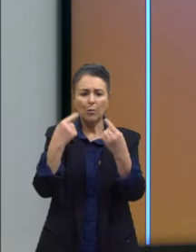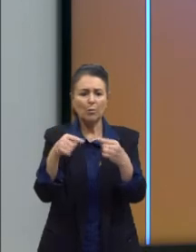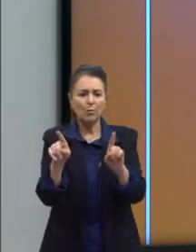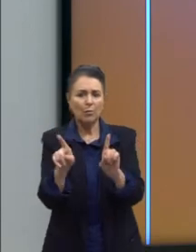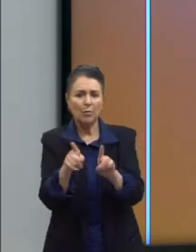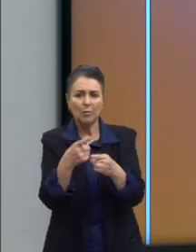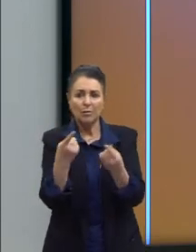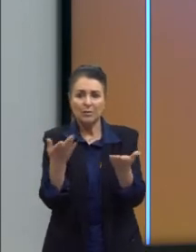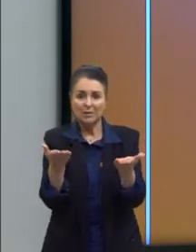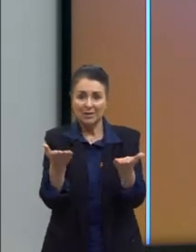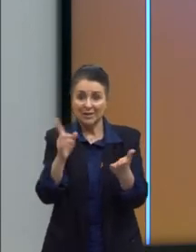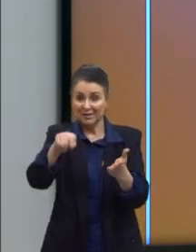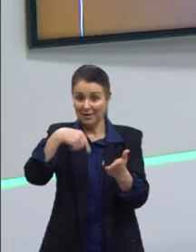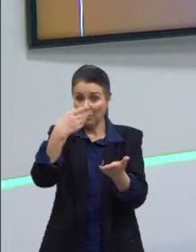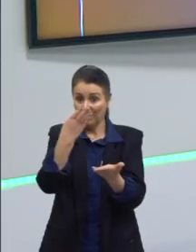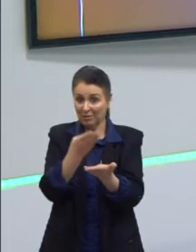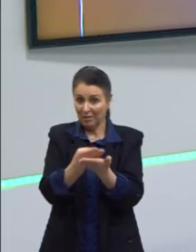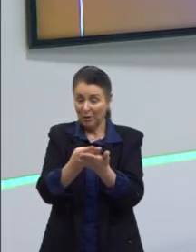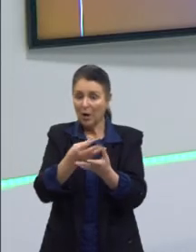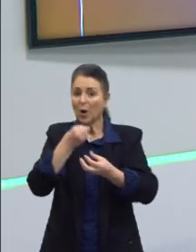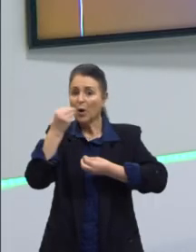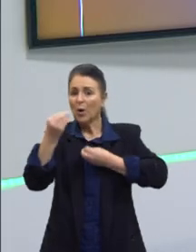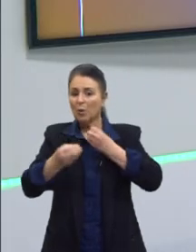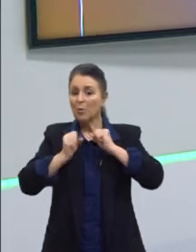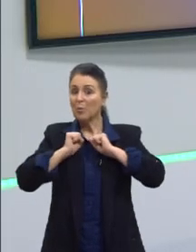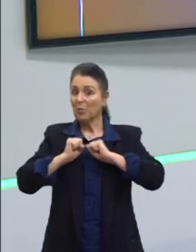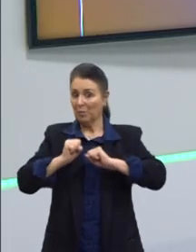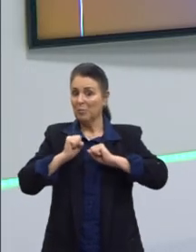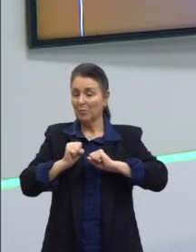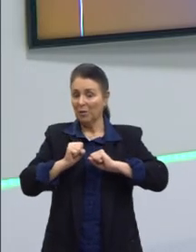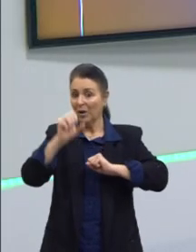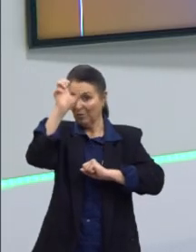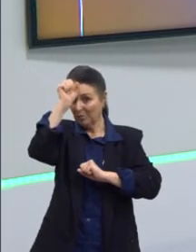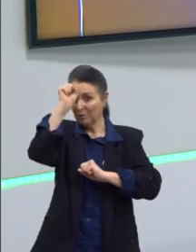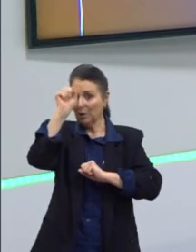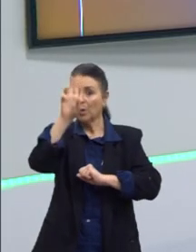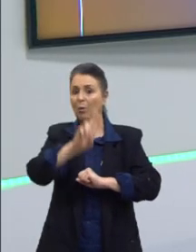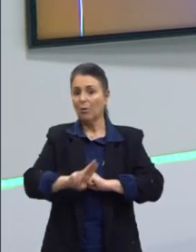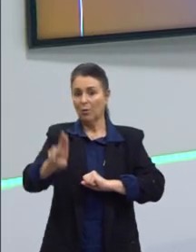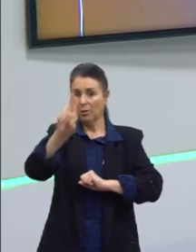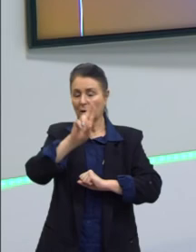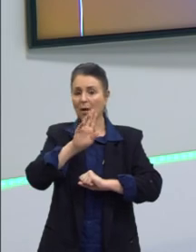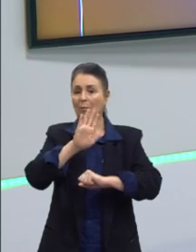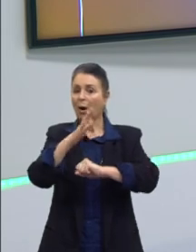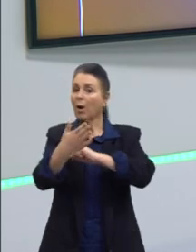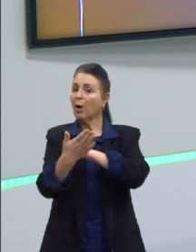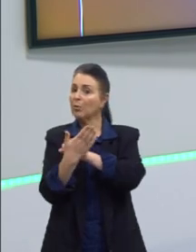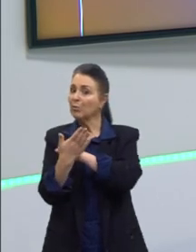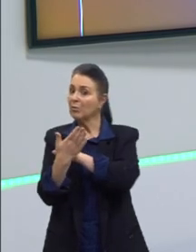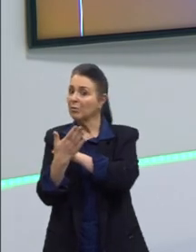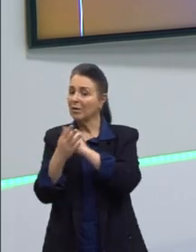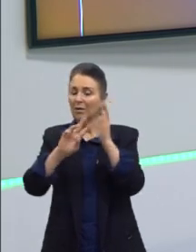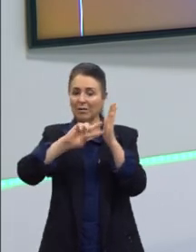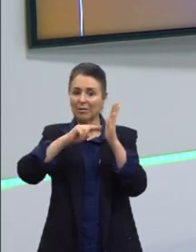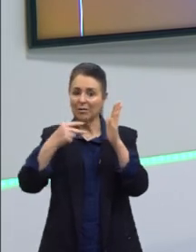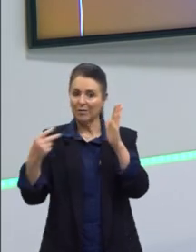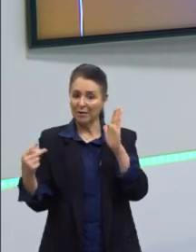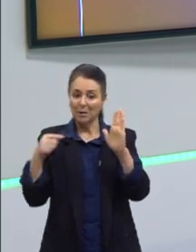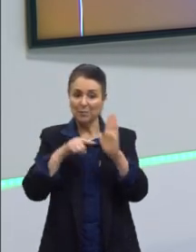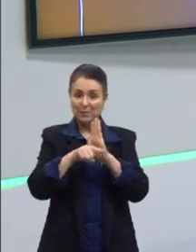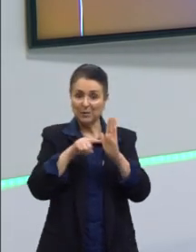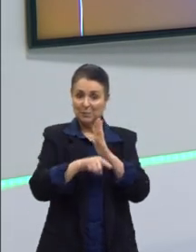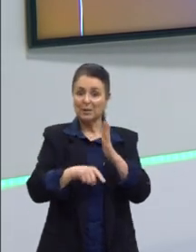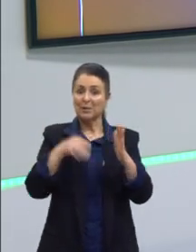vamos aí na nossa próxima aula ver como a gente pode usar isso para nos ajudar na interpretação de questões